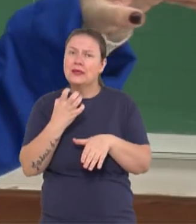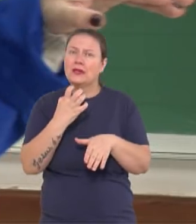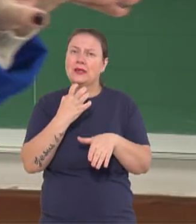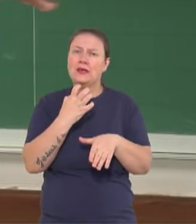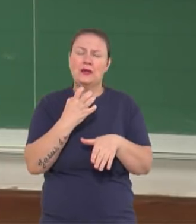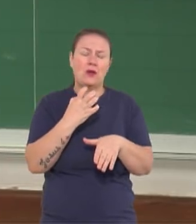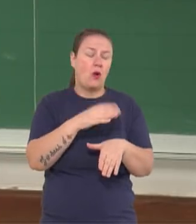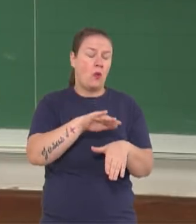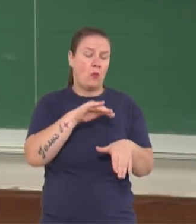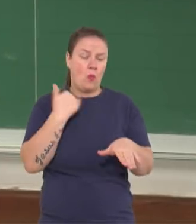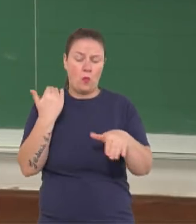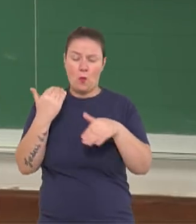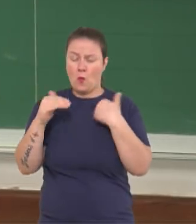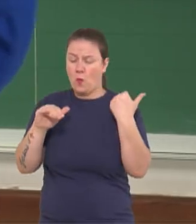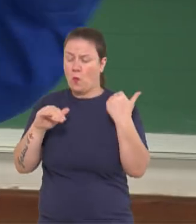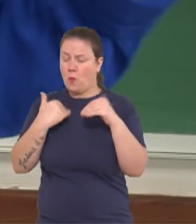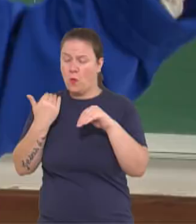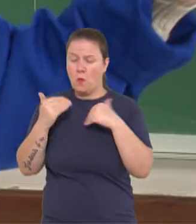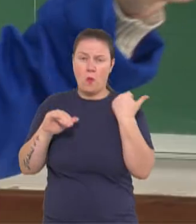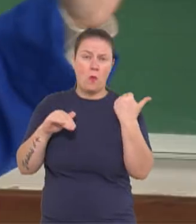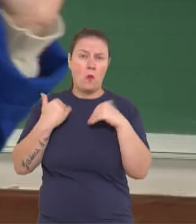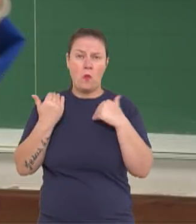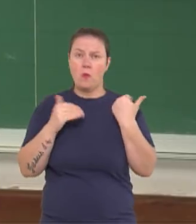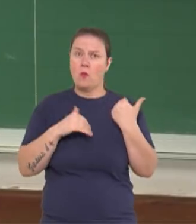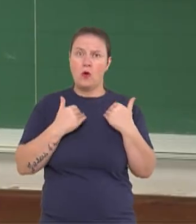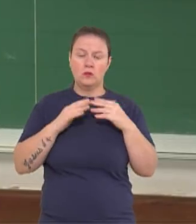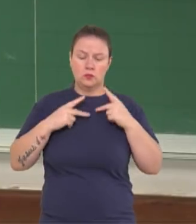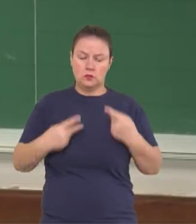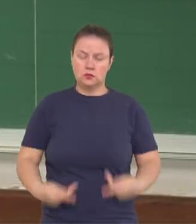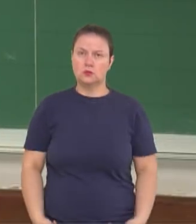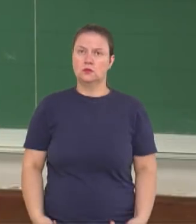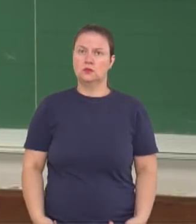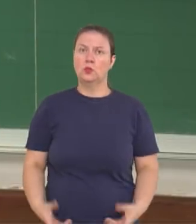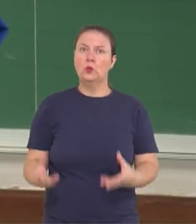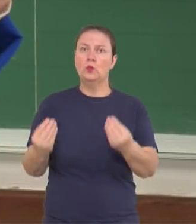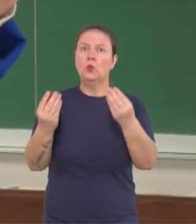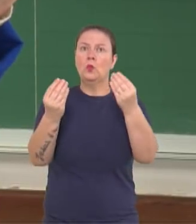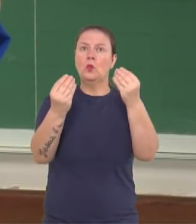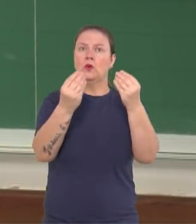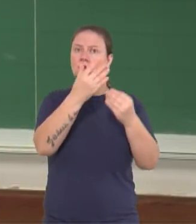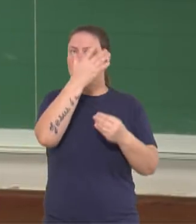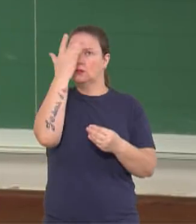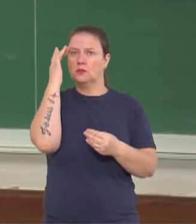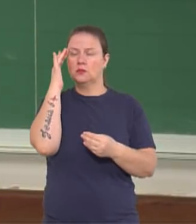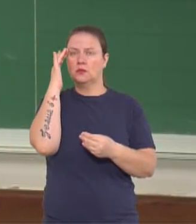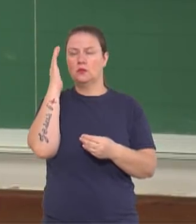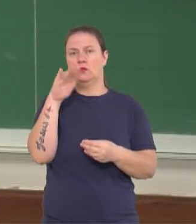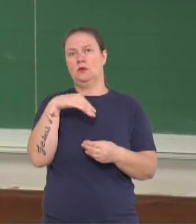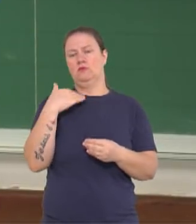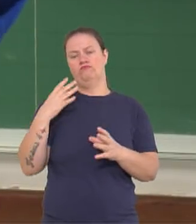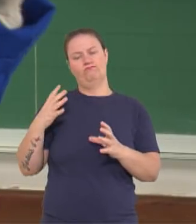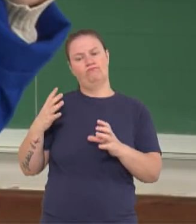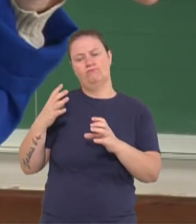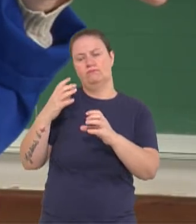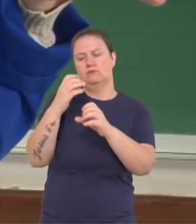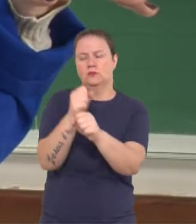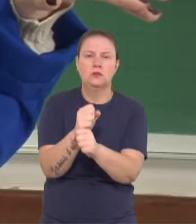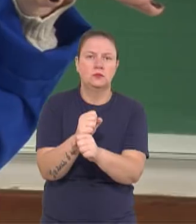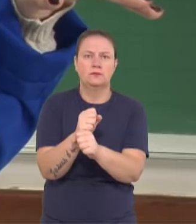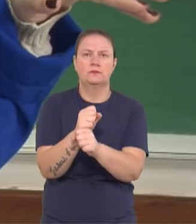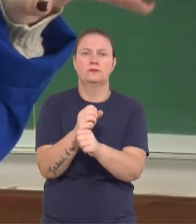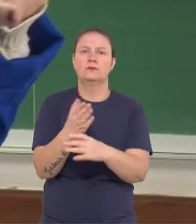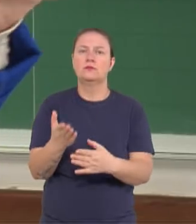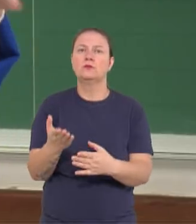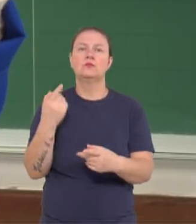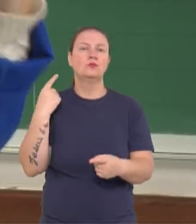né? Que deixaram todo mundo de boca aberta, né? Por conta do número de vítimas, do número de pessoas que perderam suas vidas